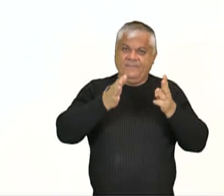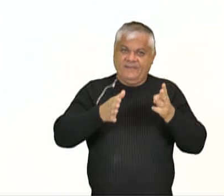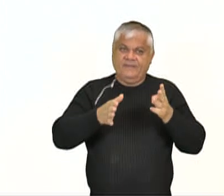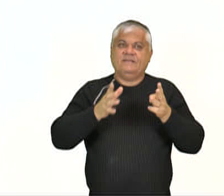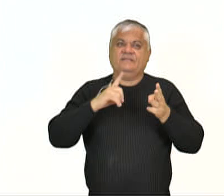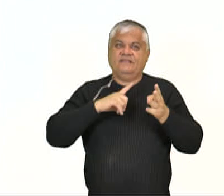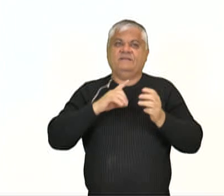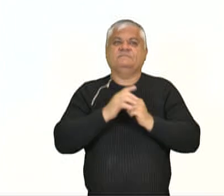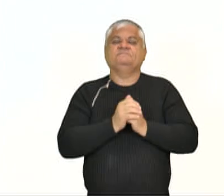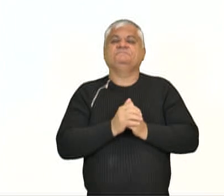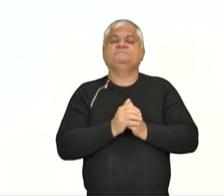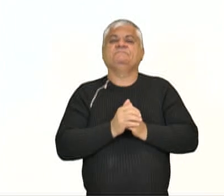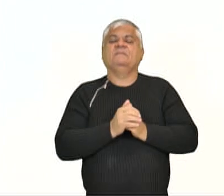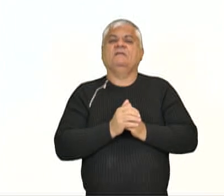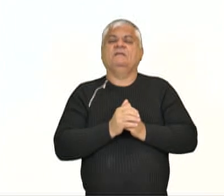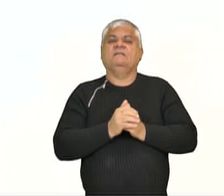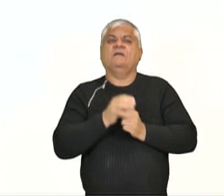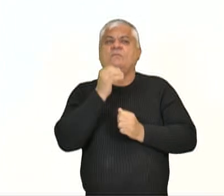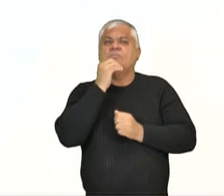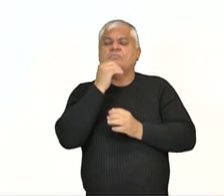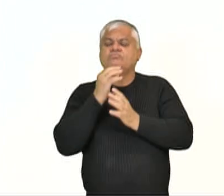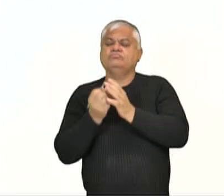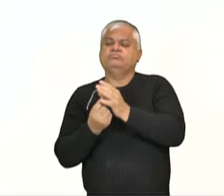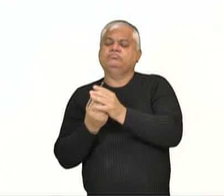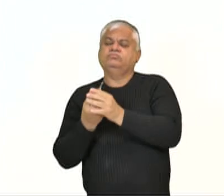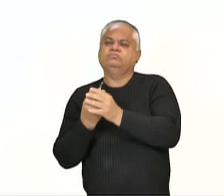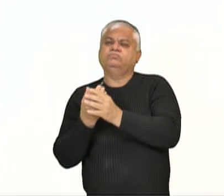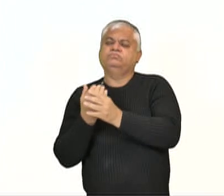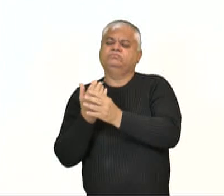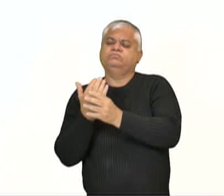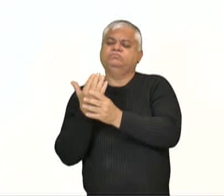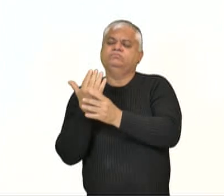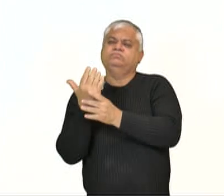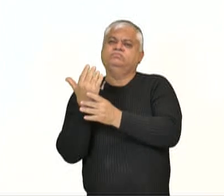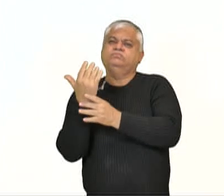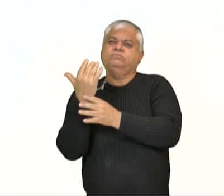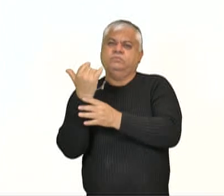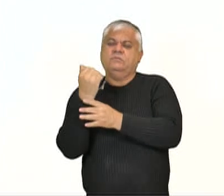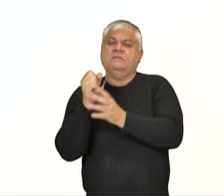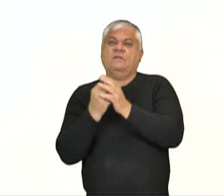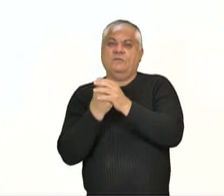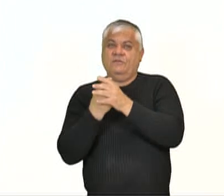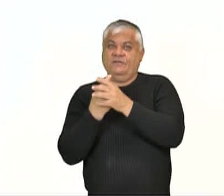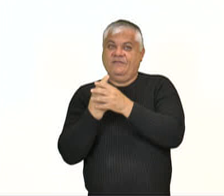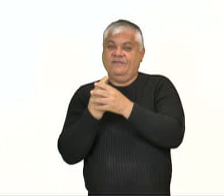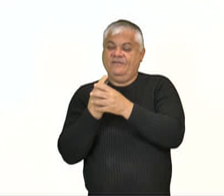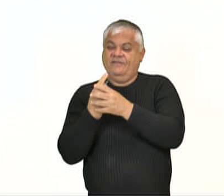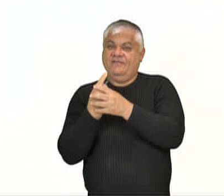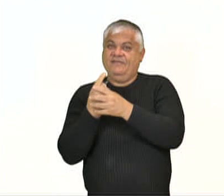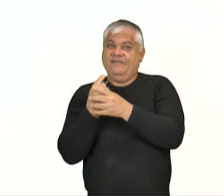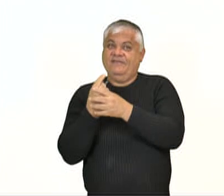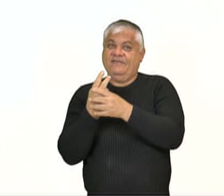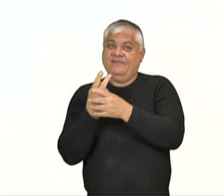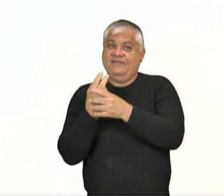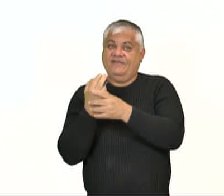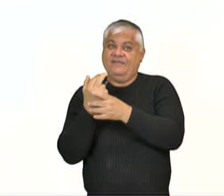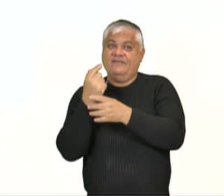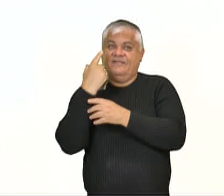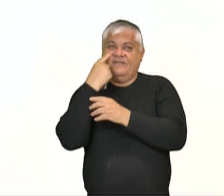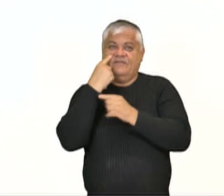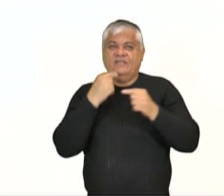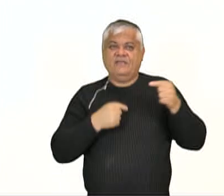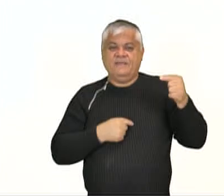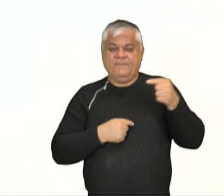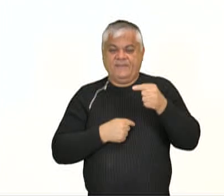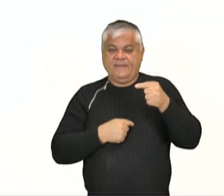porque tem 2 cotilédones, até a formação de uma planta jovem. Muito bem. As setas, elas estão fazendo o que ali, professora?